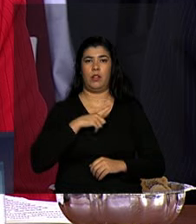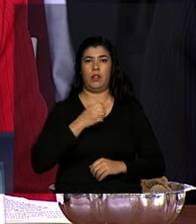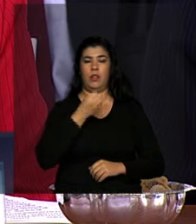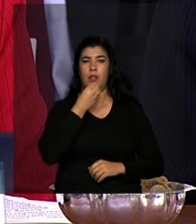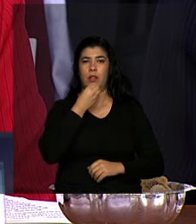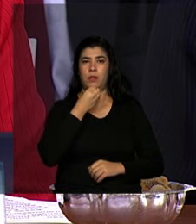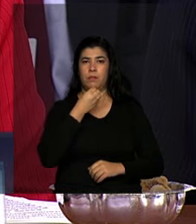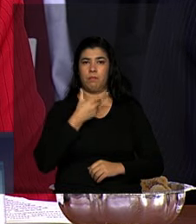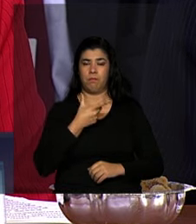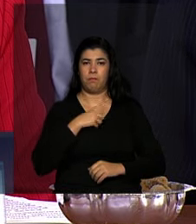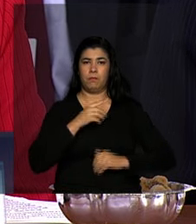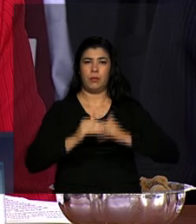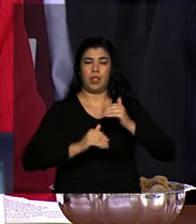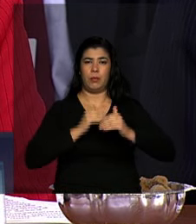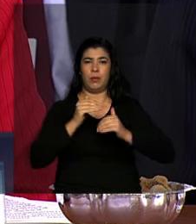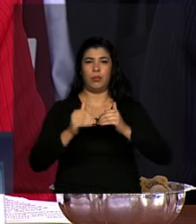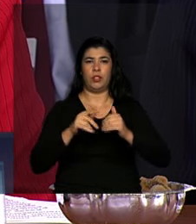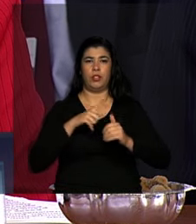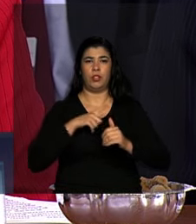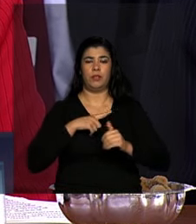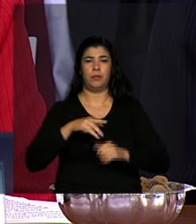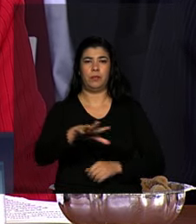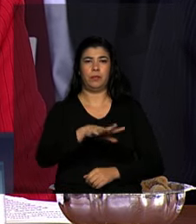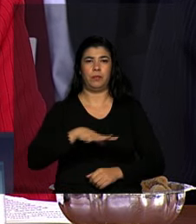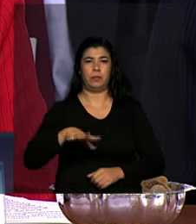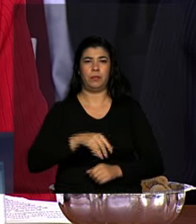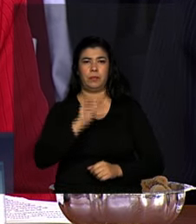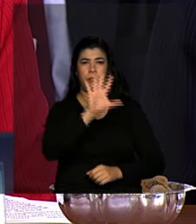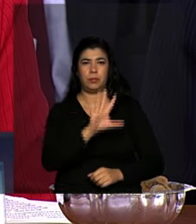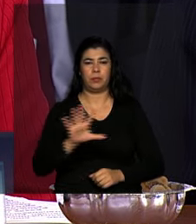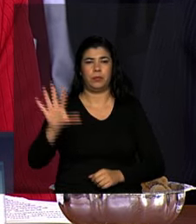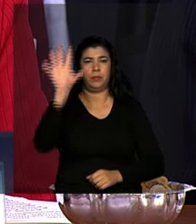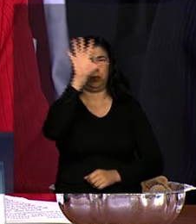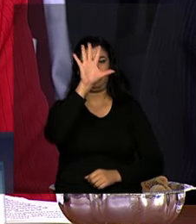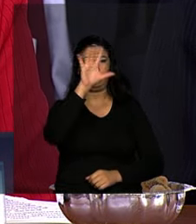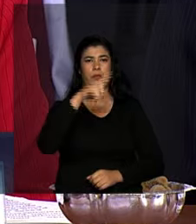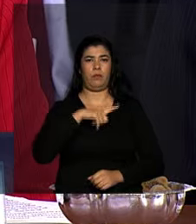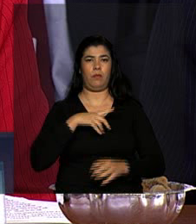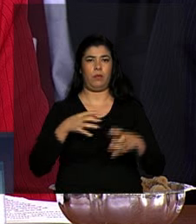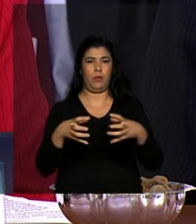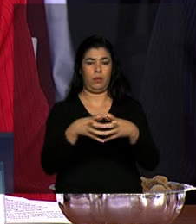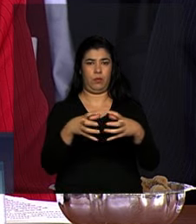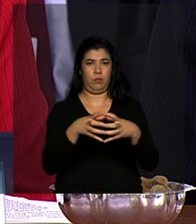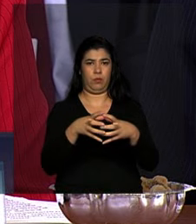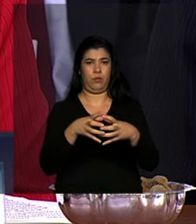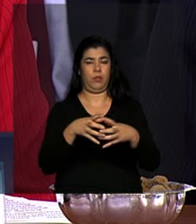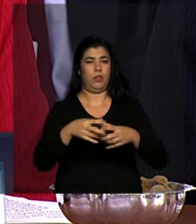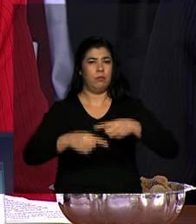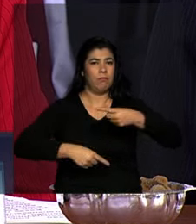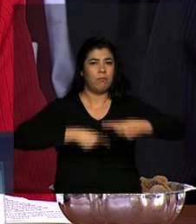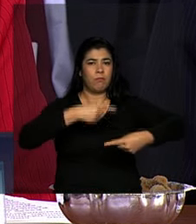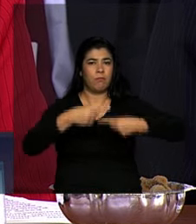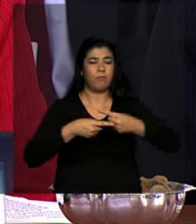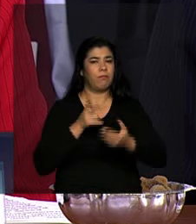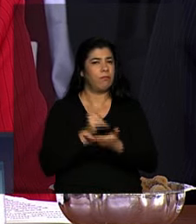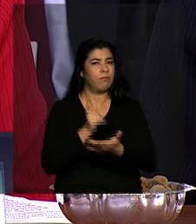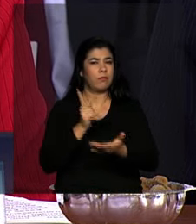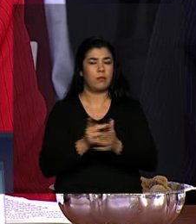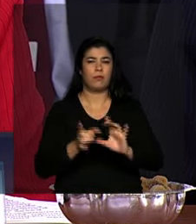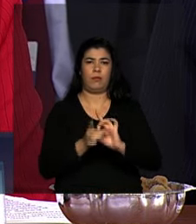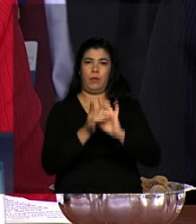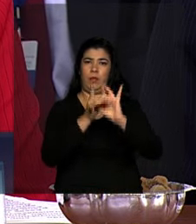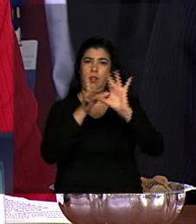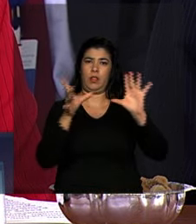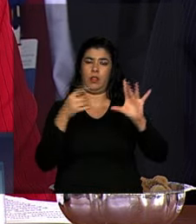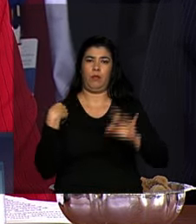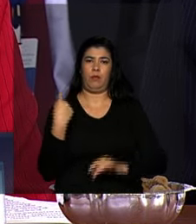a comunidade cidadã regional. Uma comunidade que circula cada vez mais livremente entre